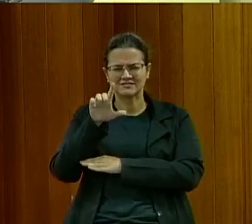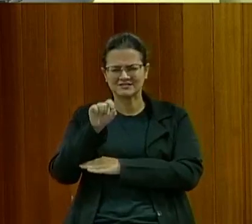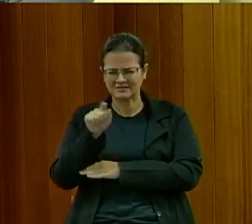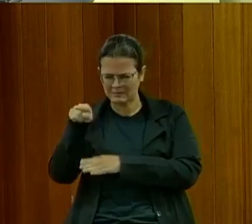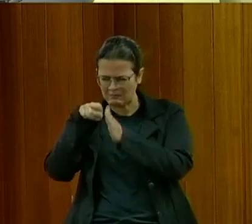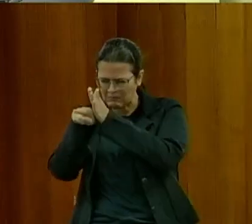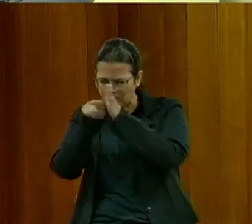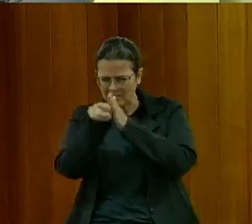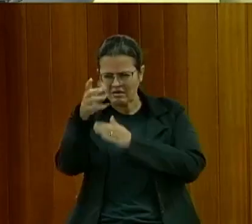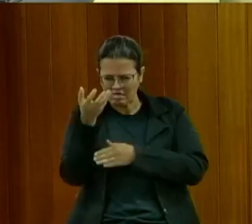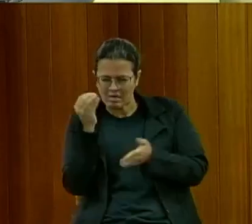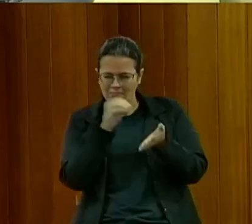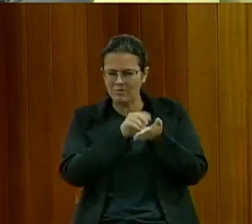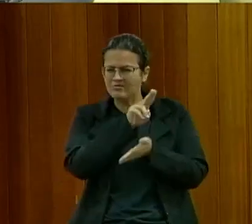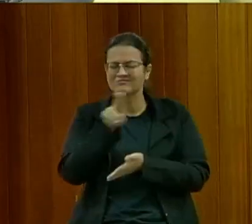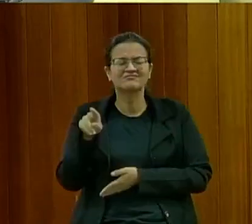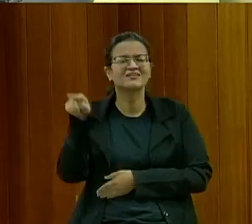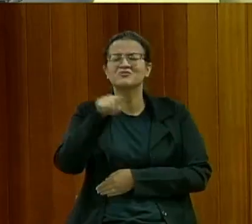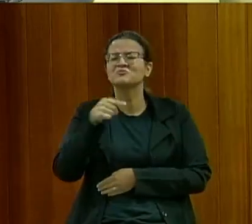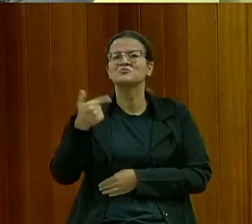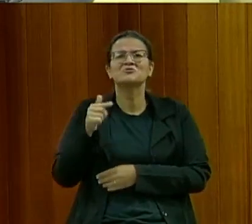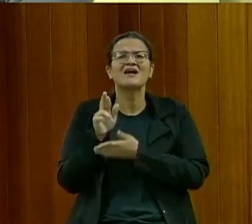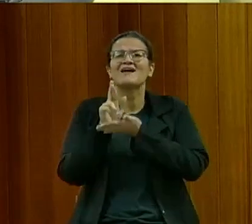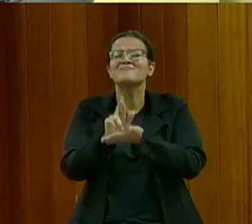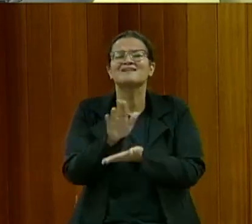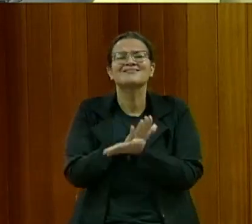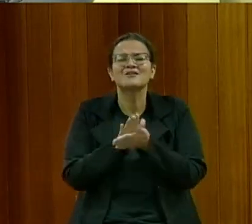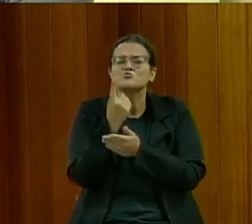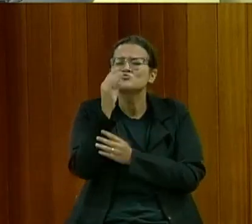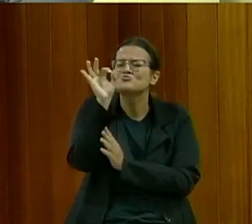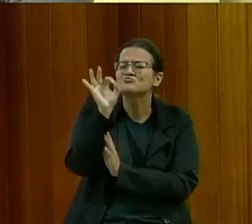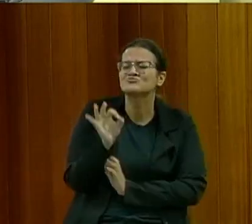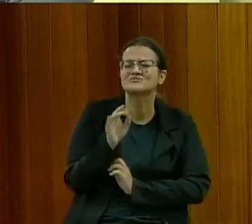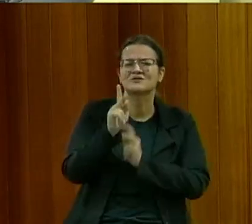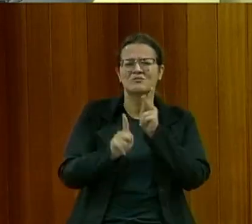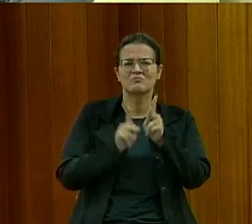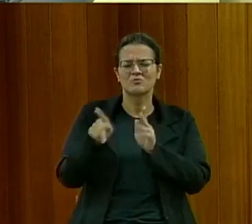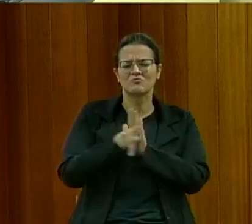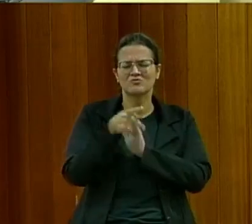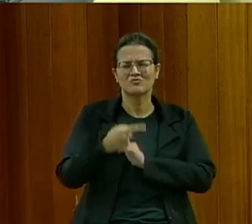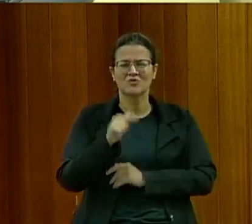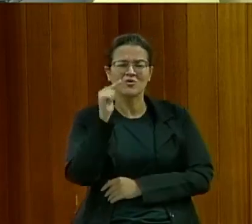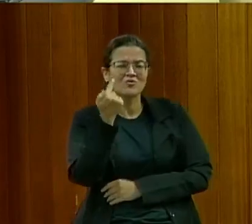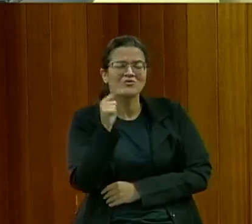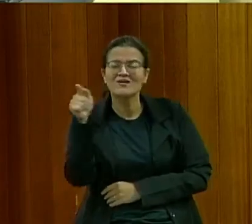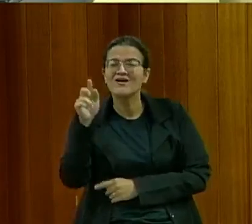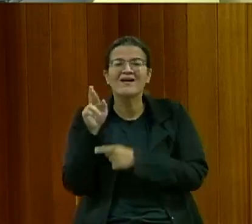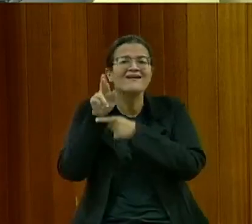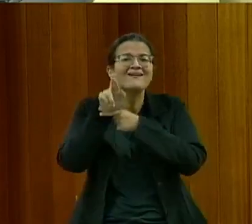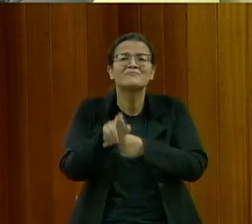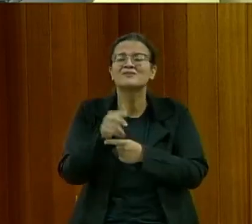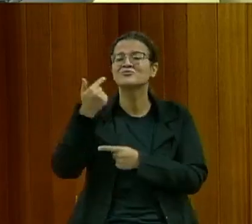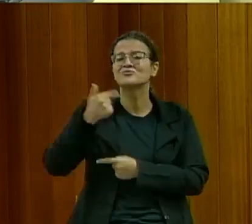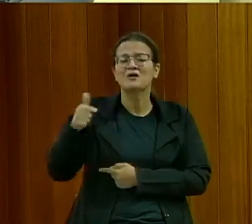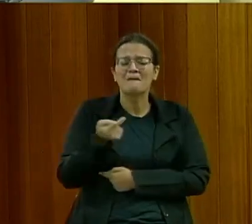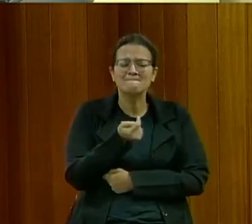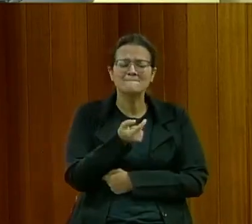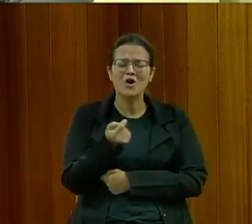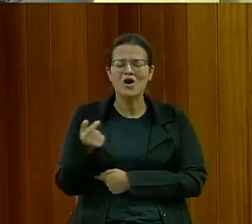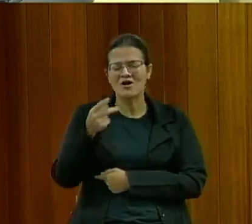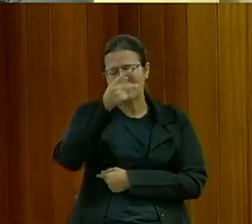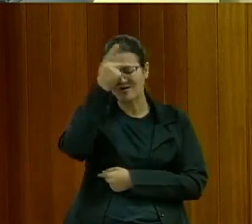nem 1% da população de Goiânia, nem 1%, nem 1%. Agora eu peço aos senhores, vamos